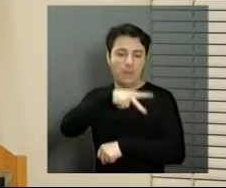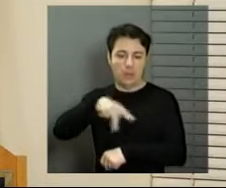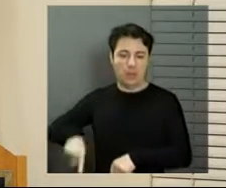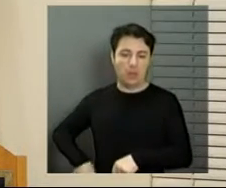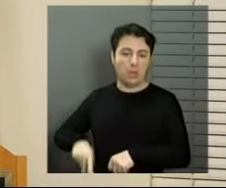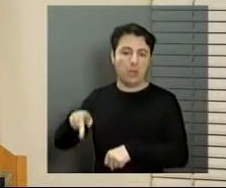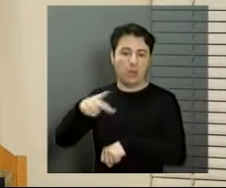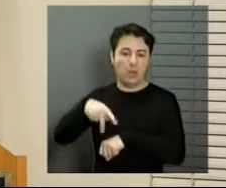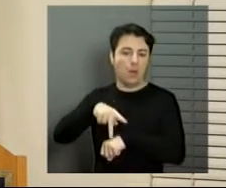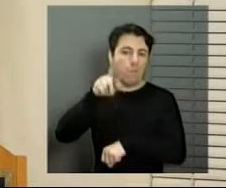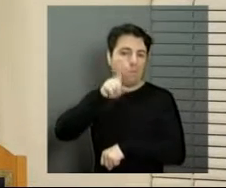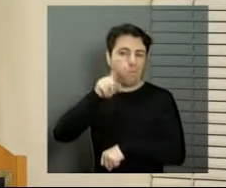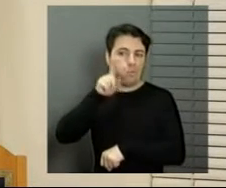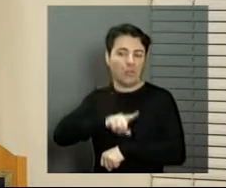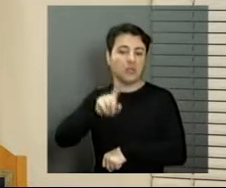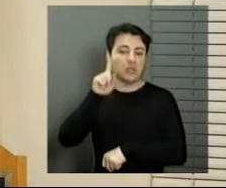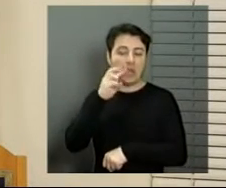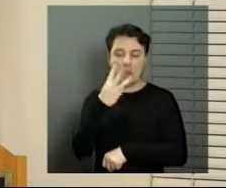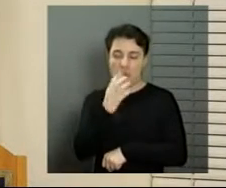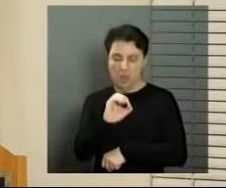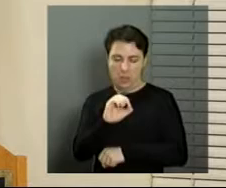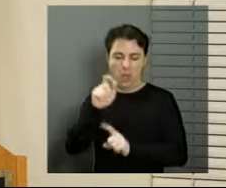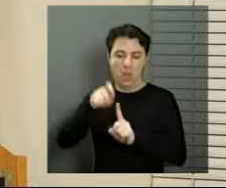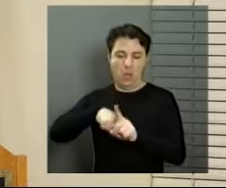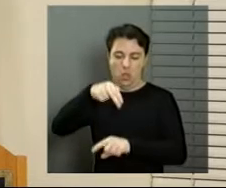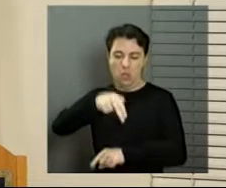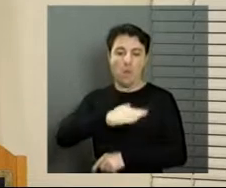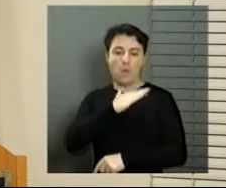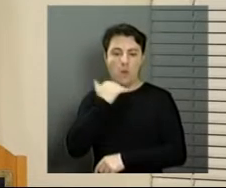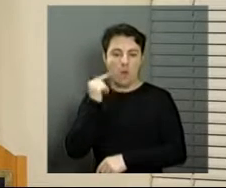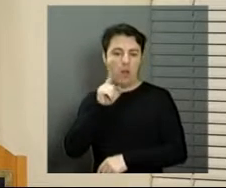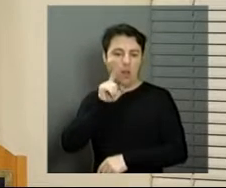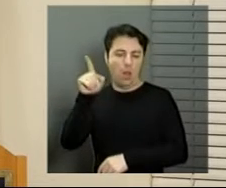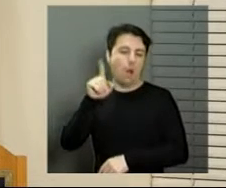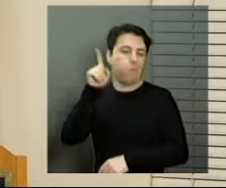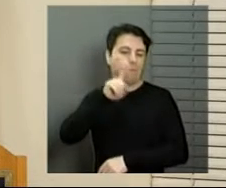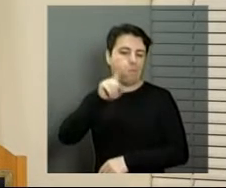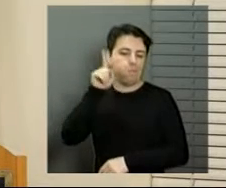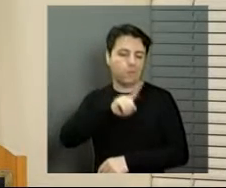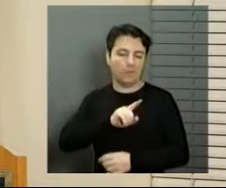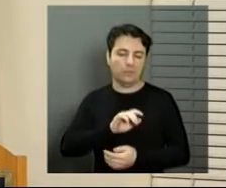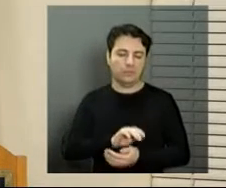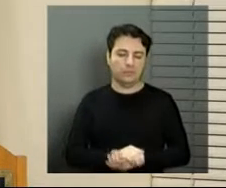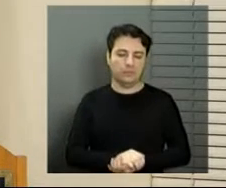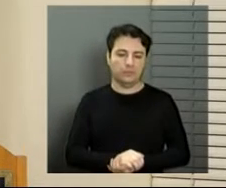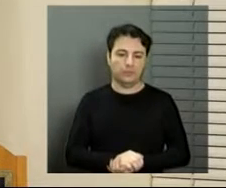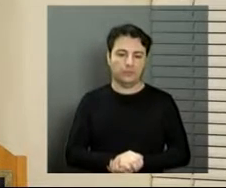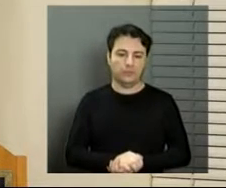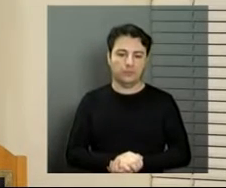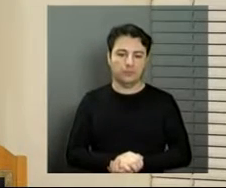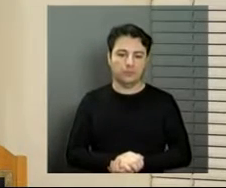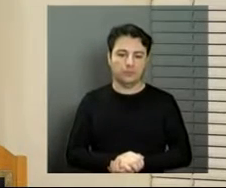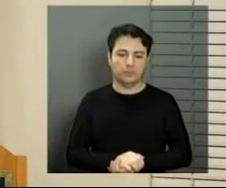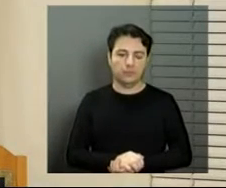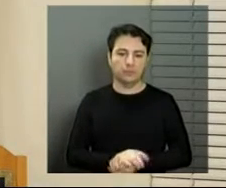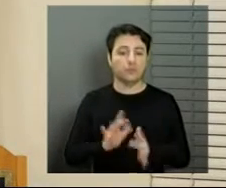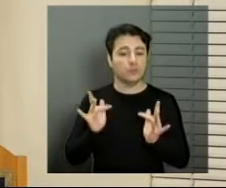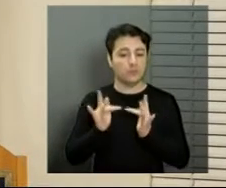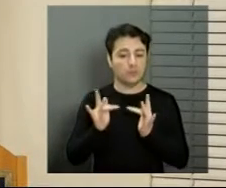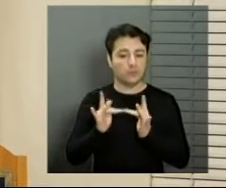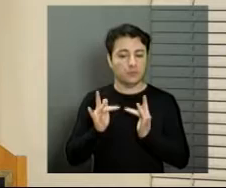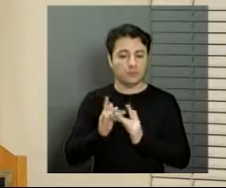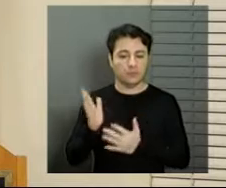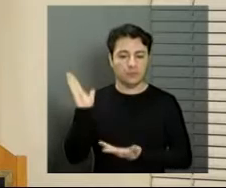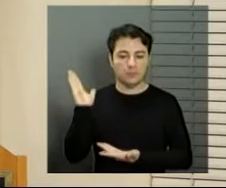Unidos que faleceu dia 30 de novembro, na última sexta-feira, em Houston, no Texas, nos Estados Unidos. Os contatos do gabinete na